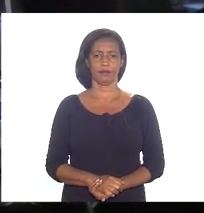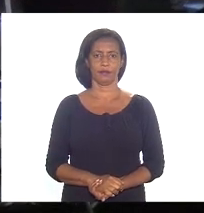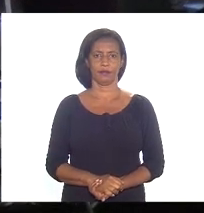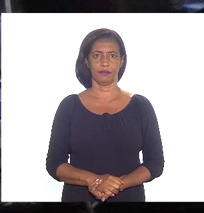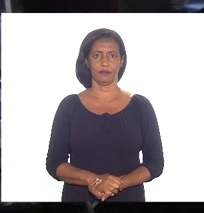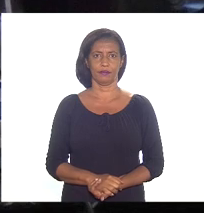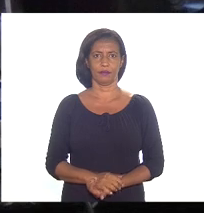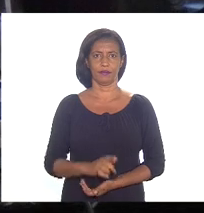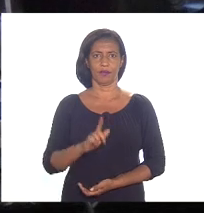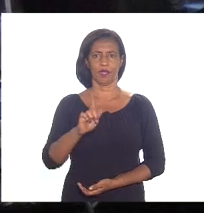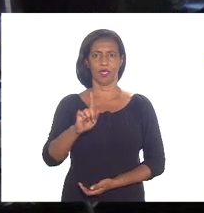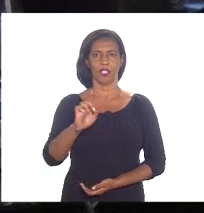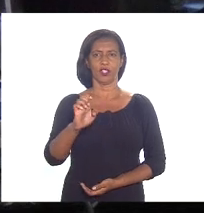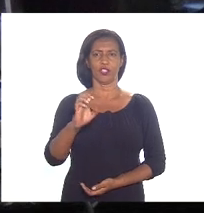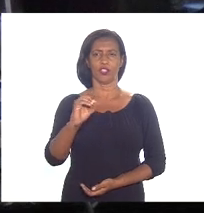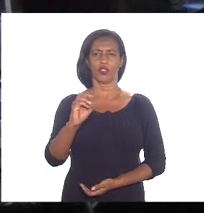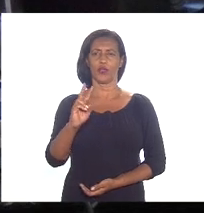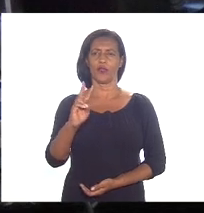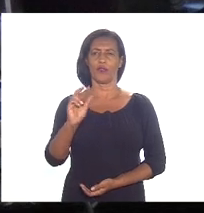Deputado Giovanni Ratinho.